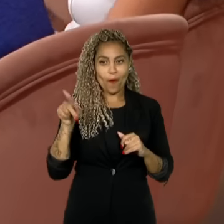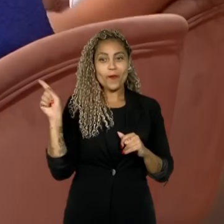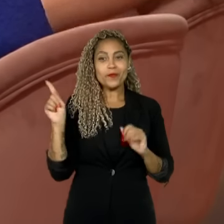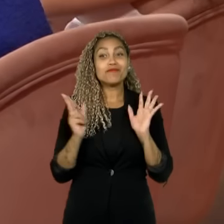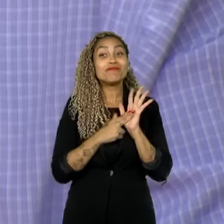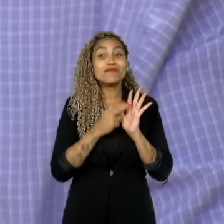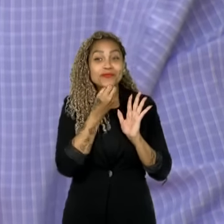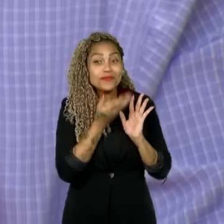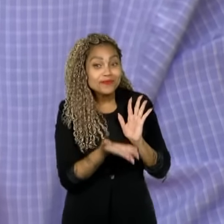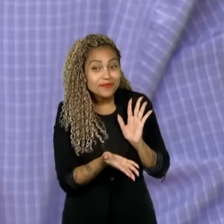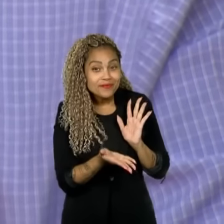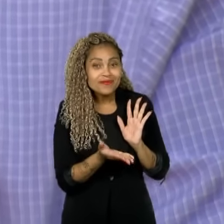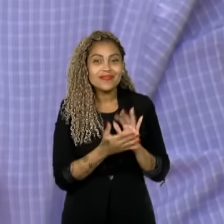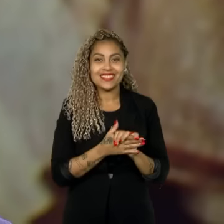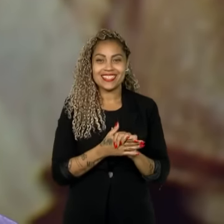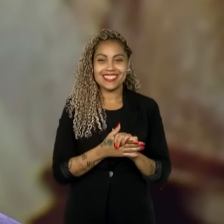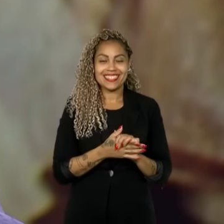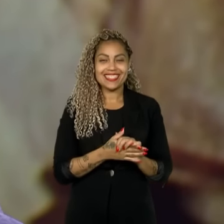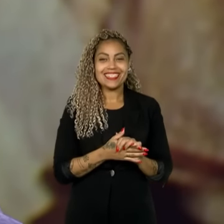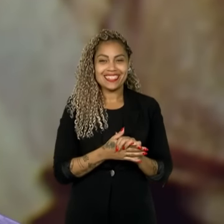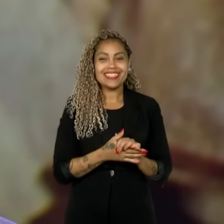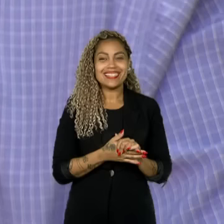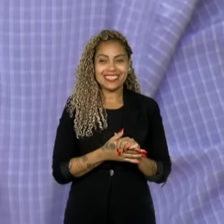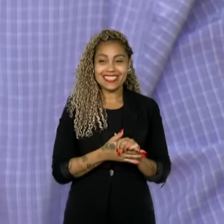entregou! Bem menos. Entregou.